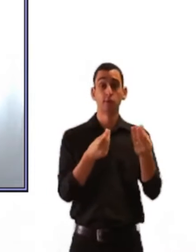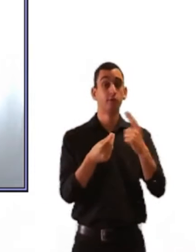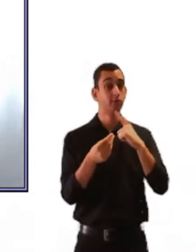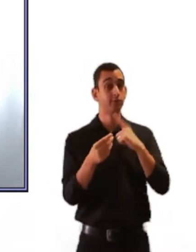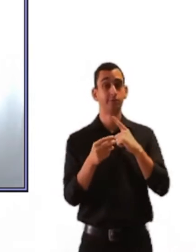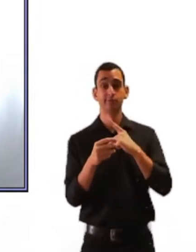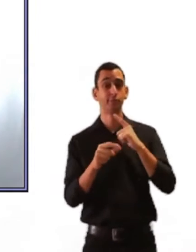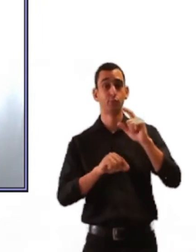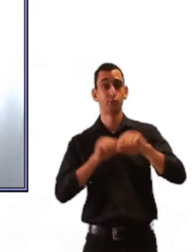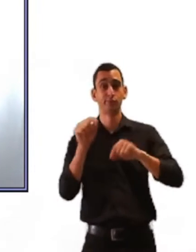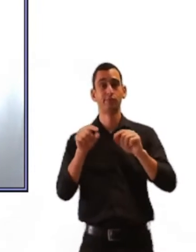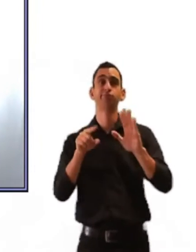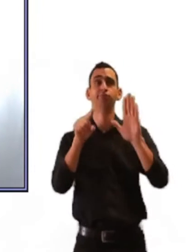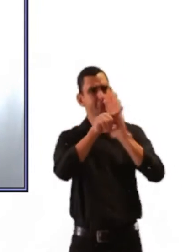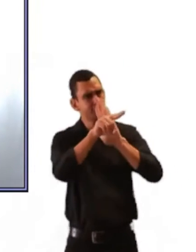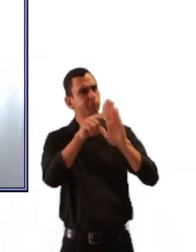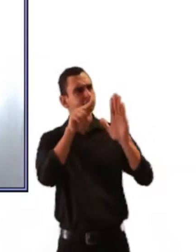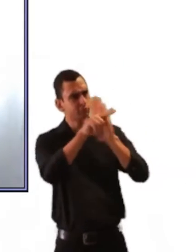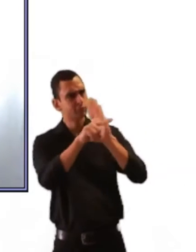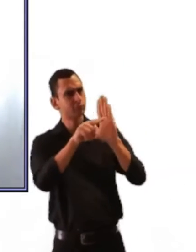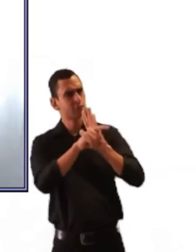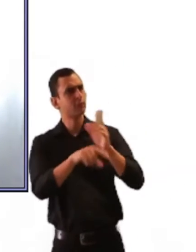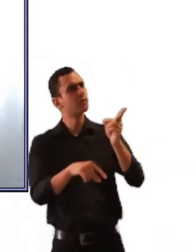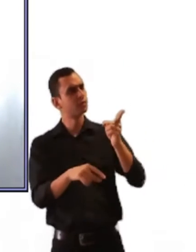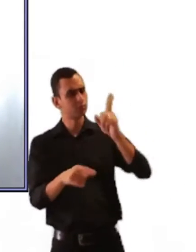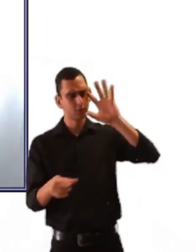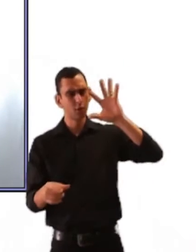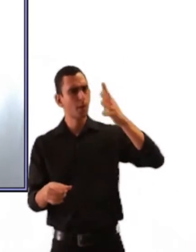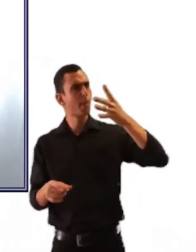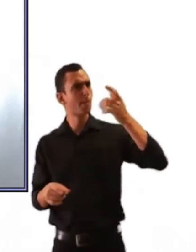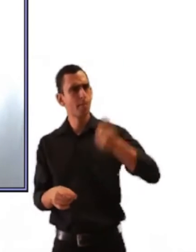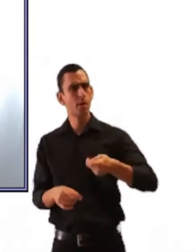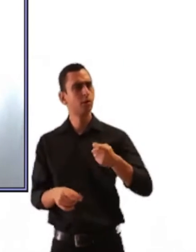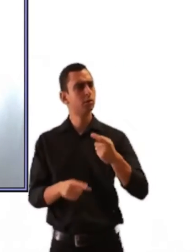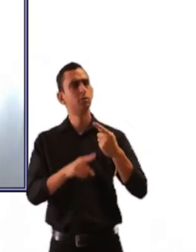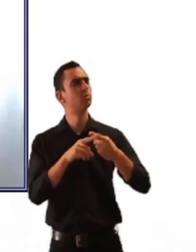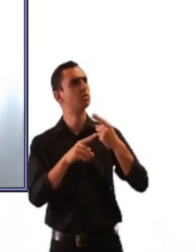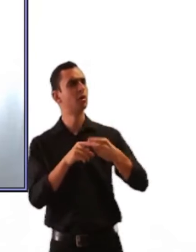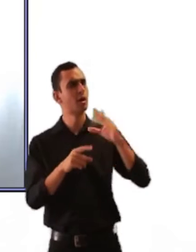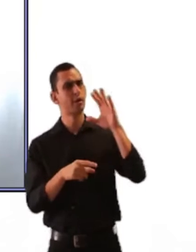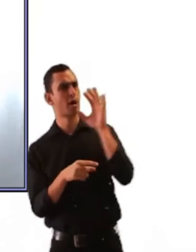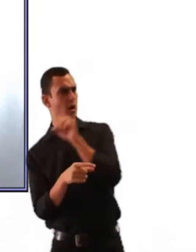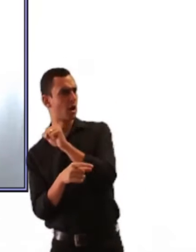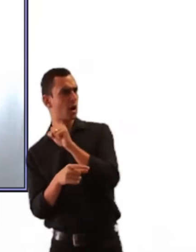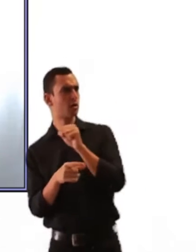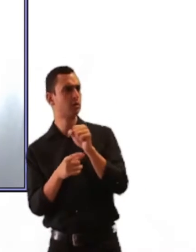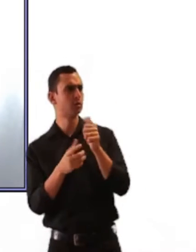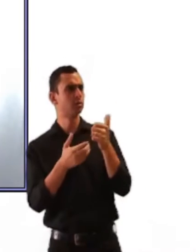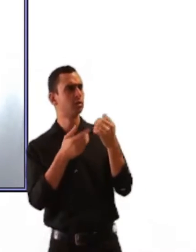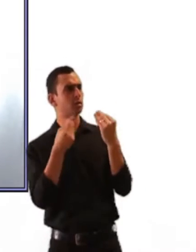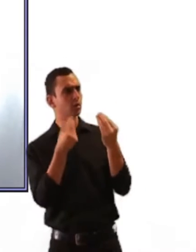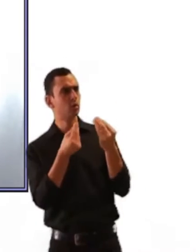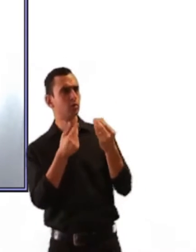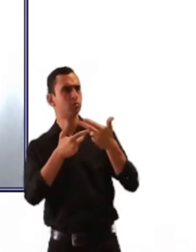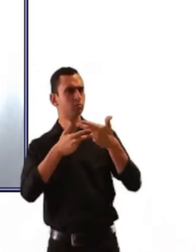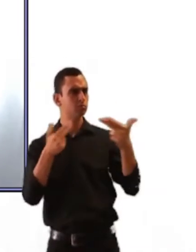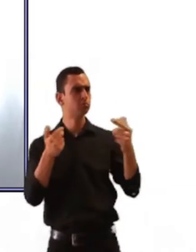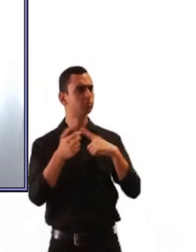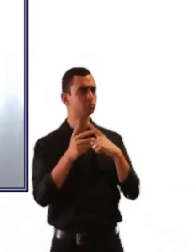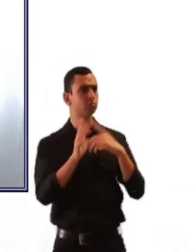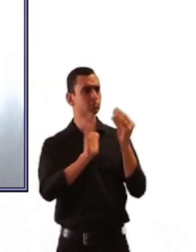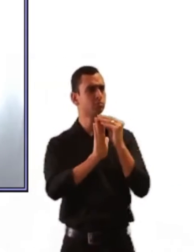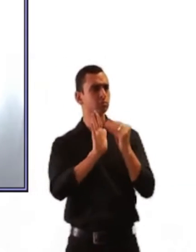momento, questionados na celeridade, né, na sua produtividade, na efetividade.